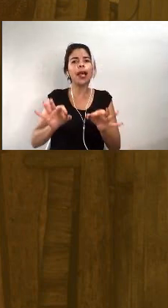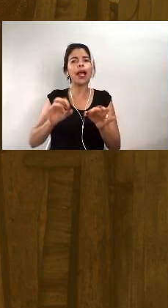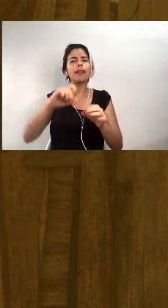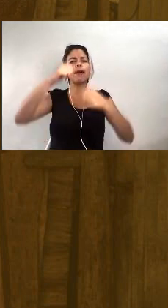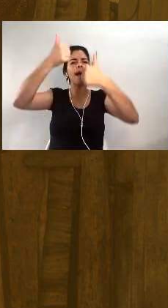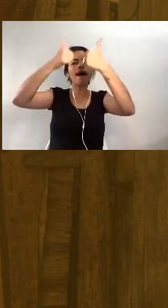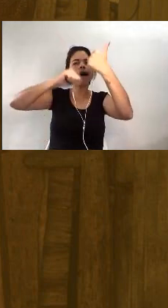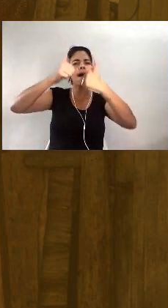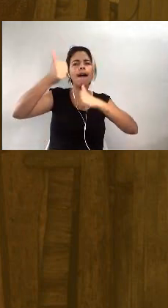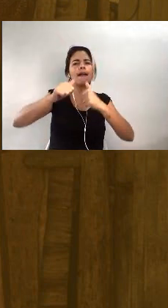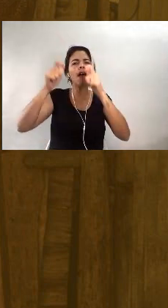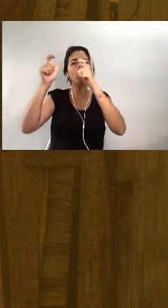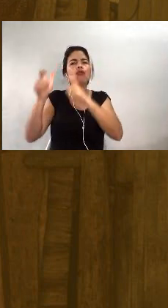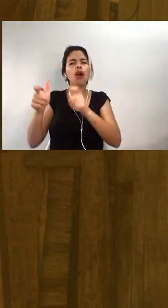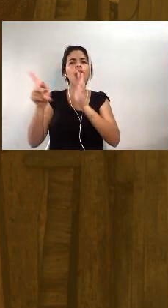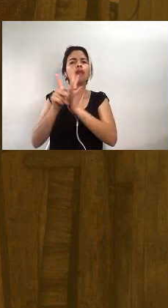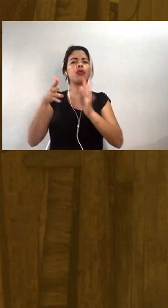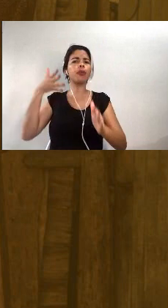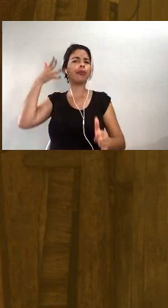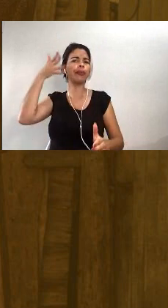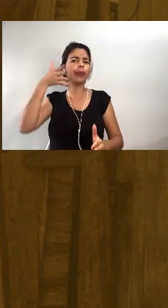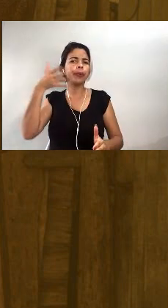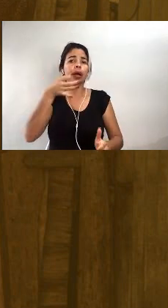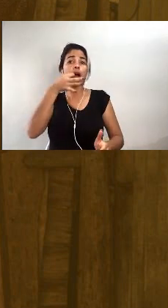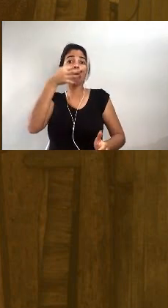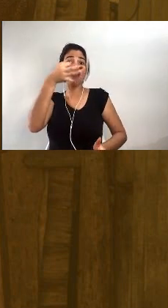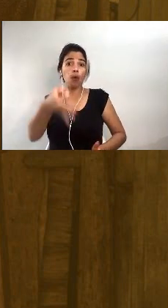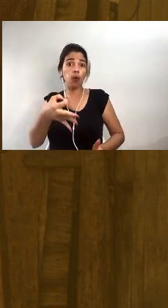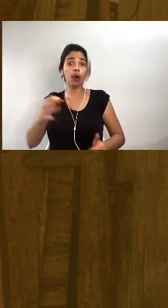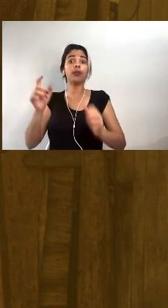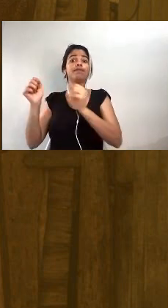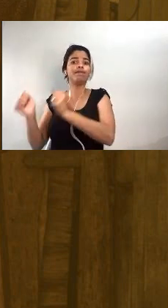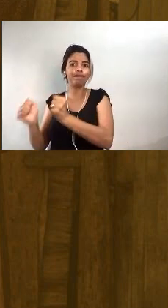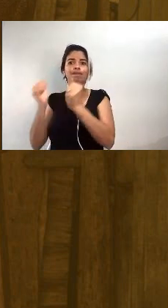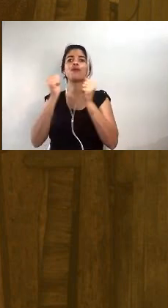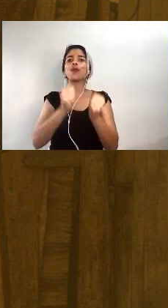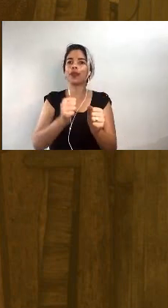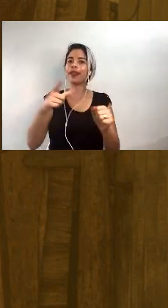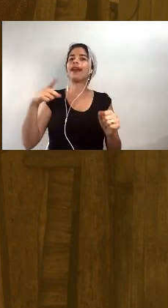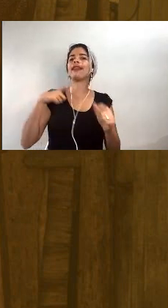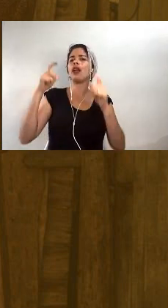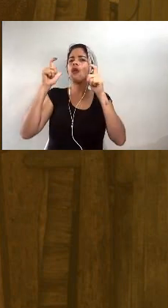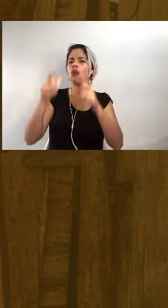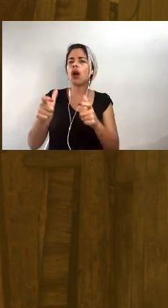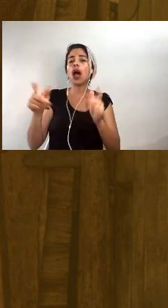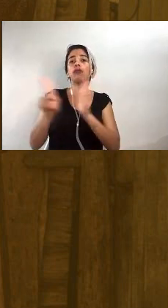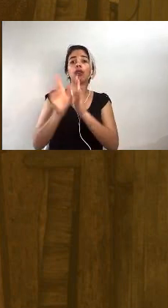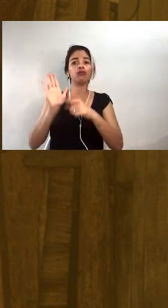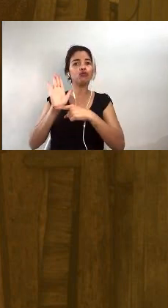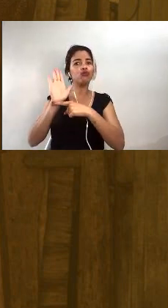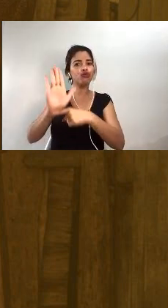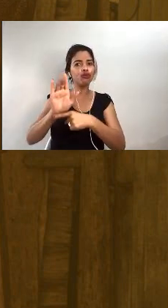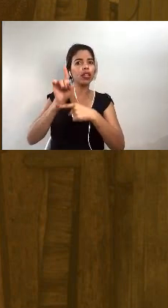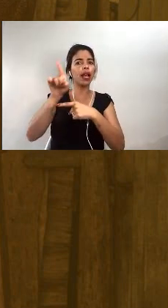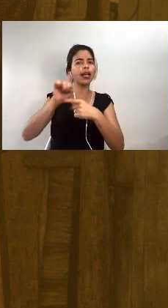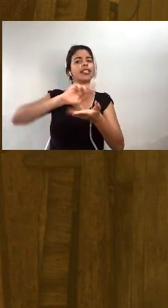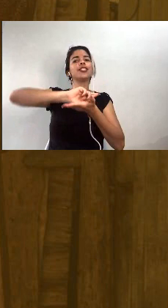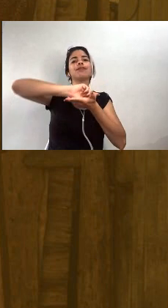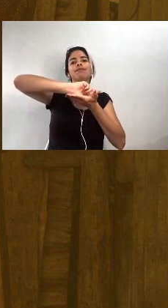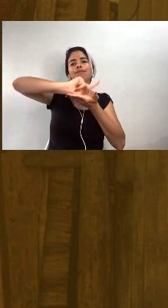análises dos lugares de fala, das implicações de poder também que temos nos nossos lugares, e contribuindo a partir dessa